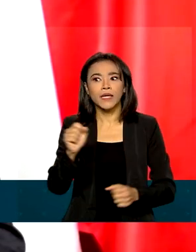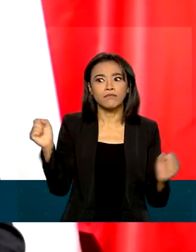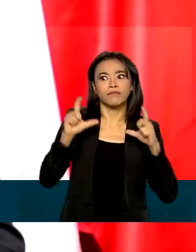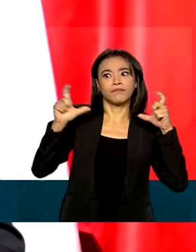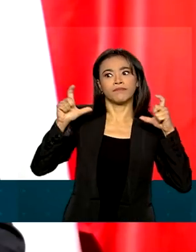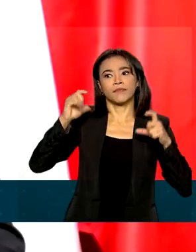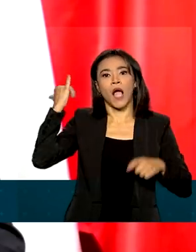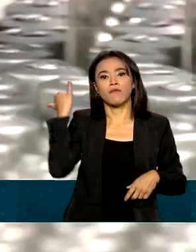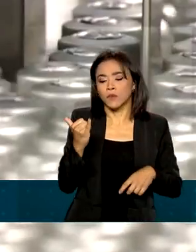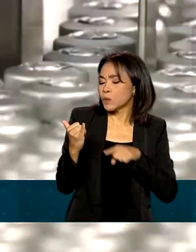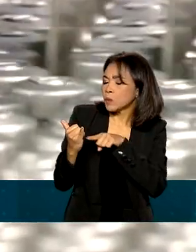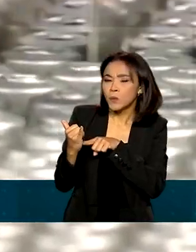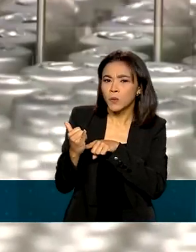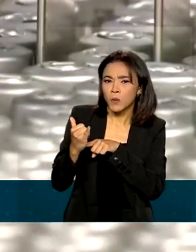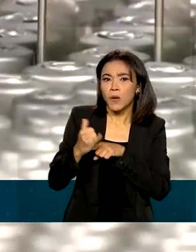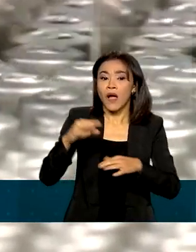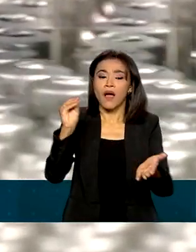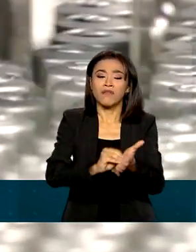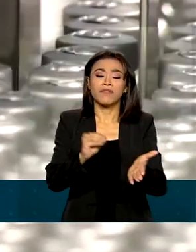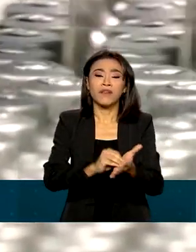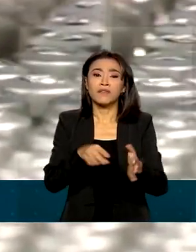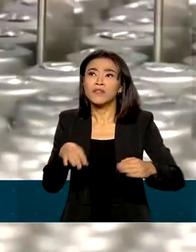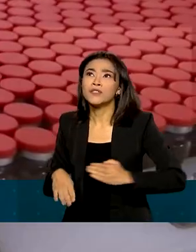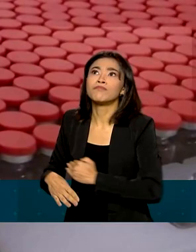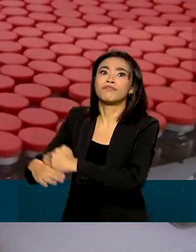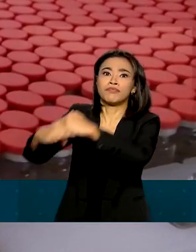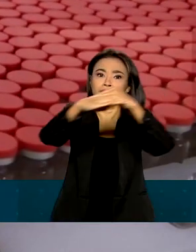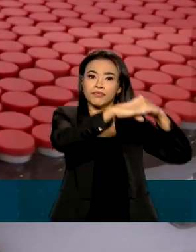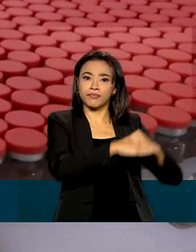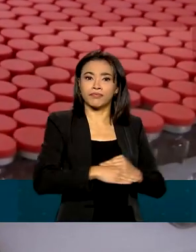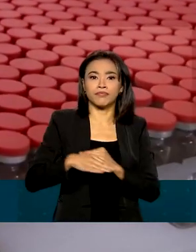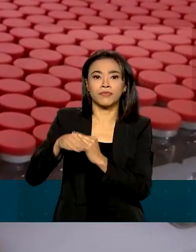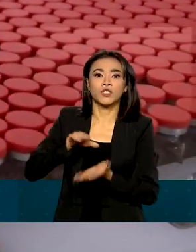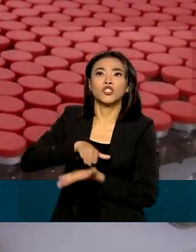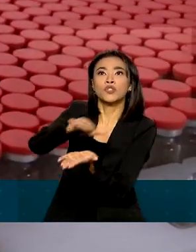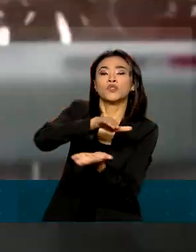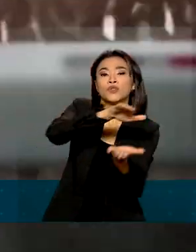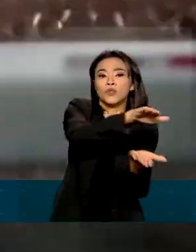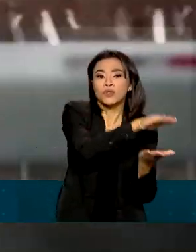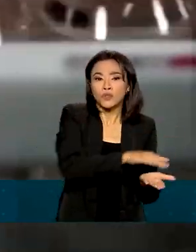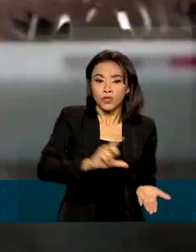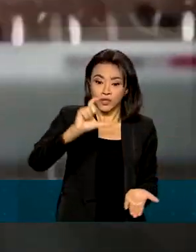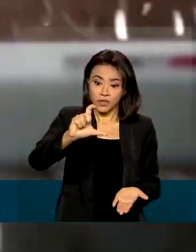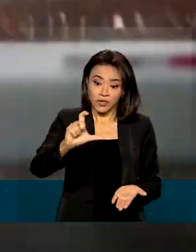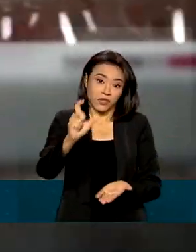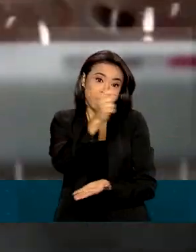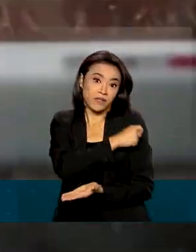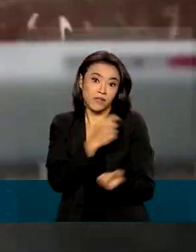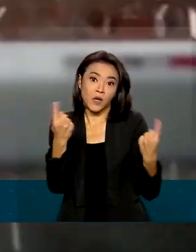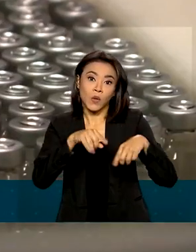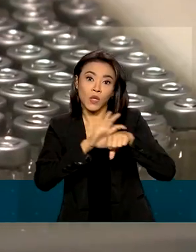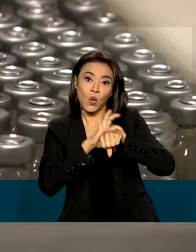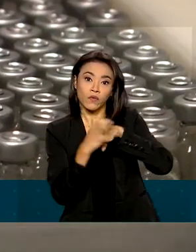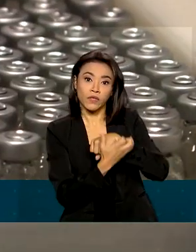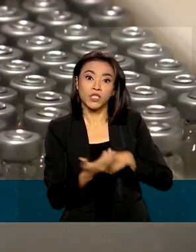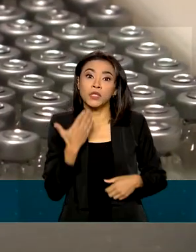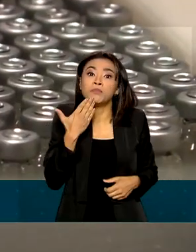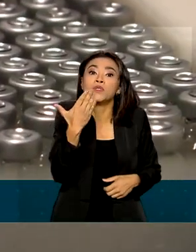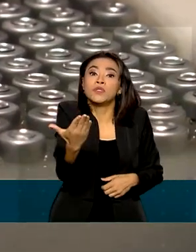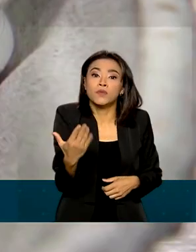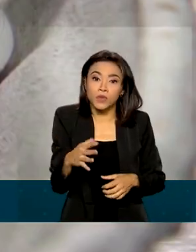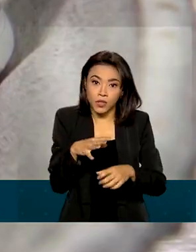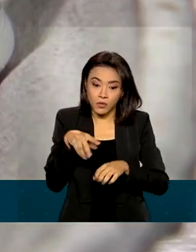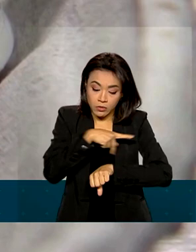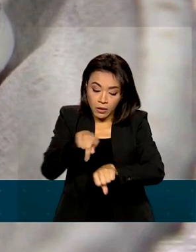o problema da desigualdade na distribuição de vacinas contra a covid-19 e apelou para que os países do